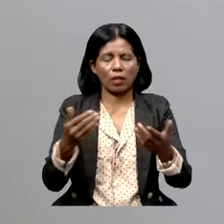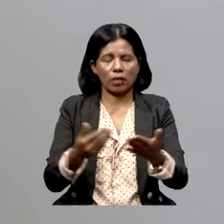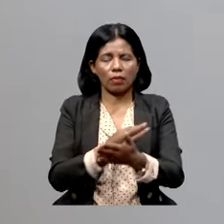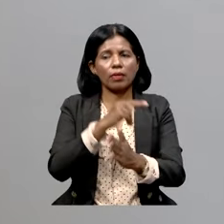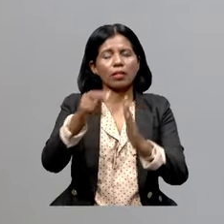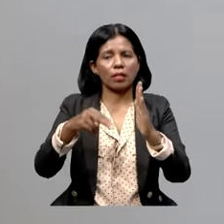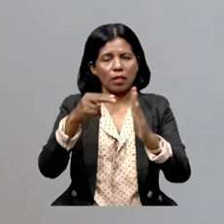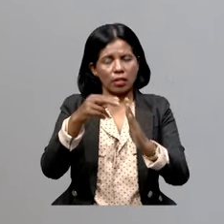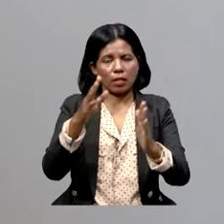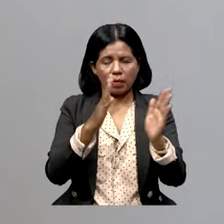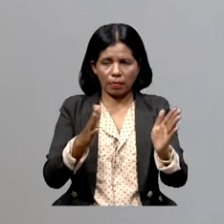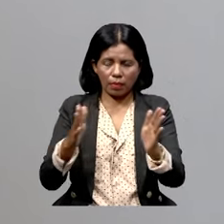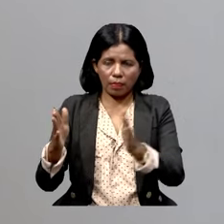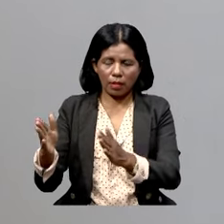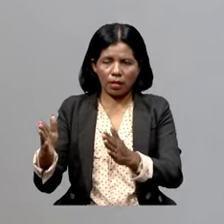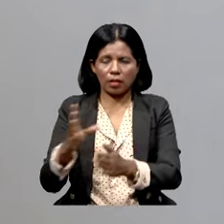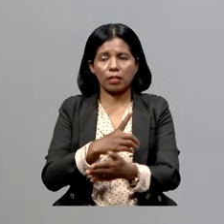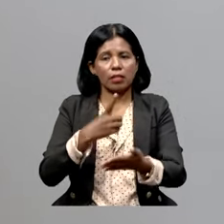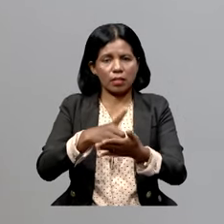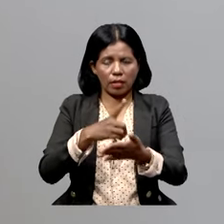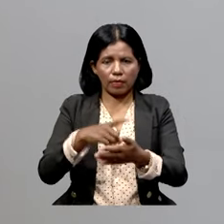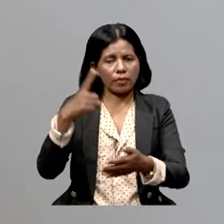atu prepara esboço, atu nune bele hare